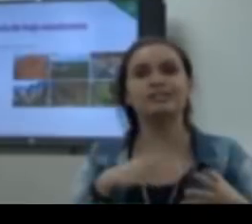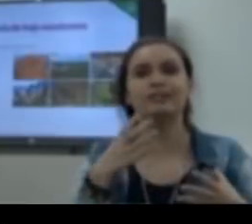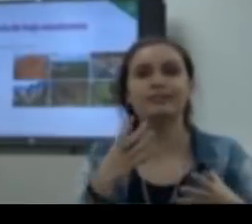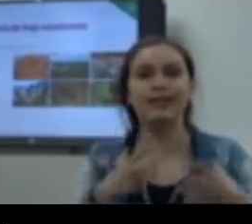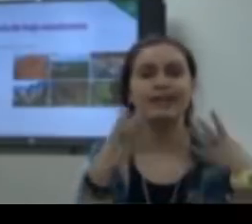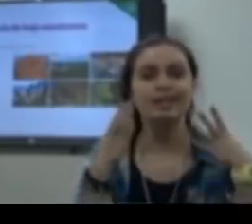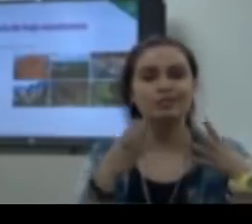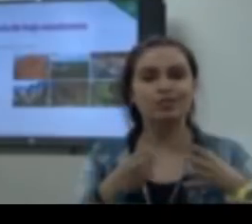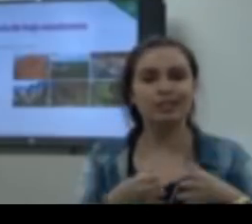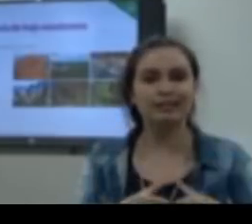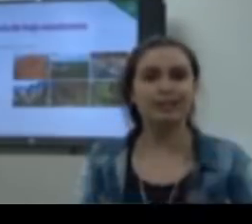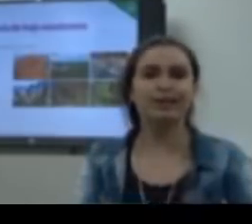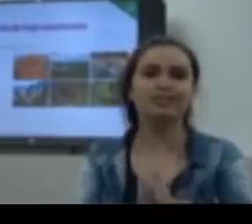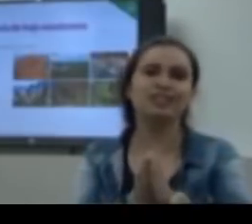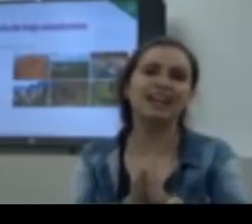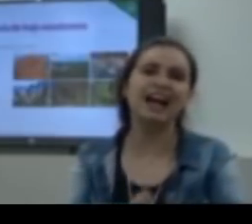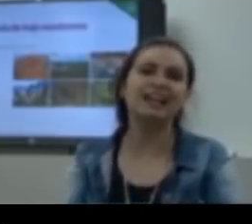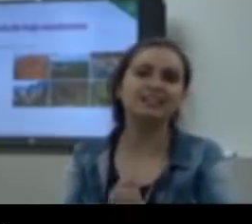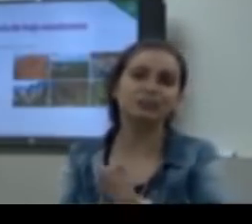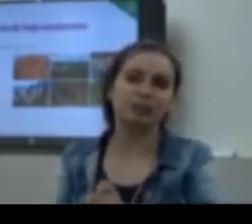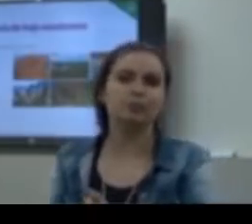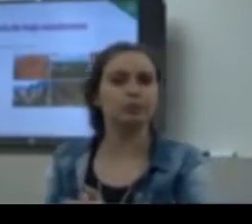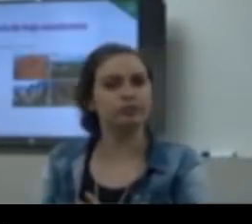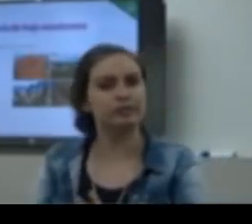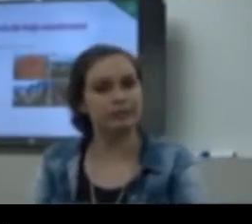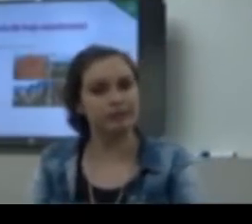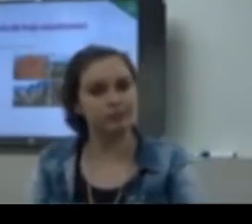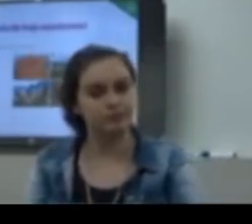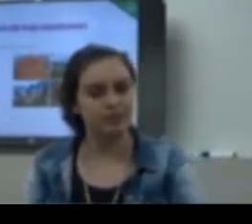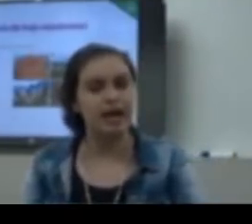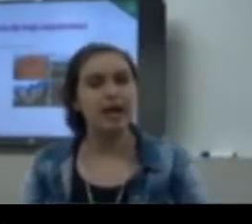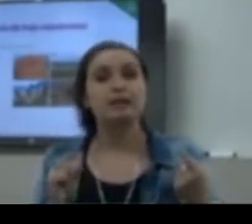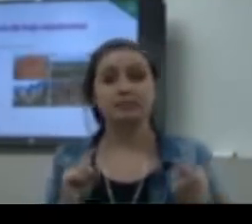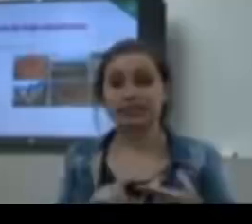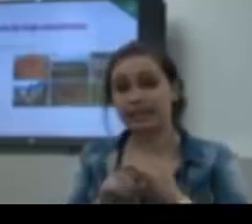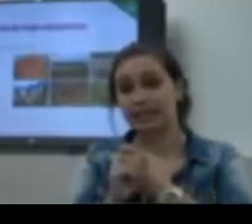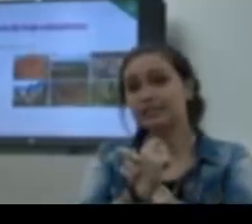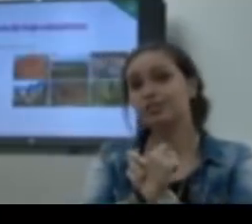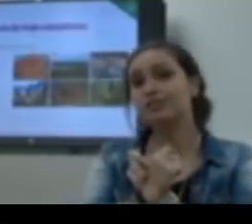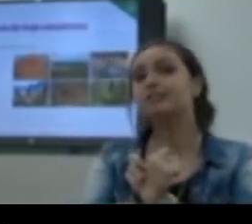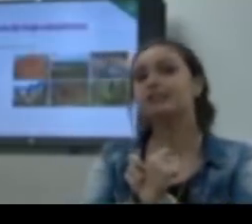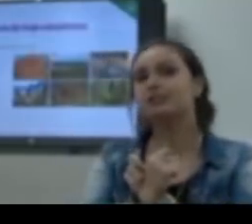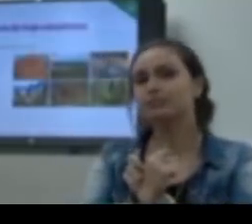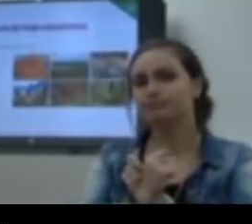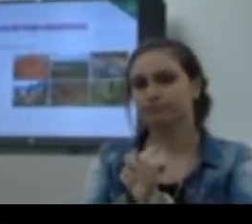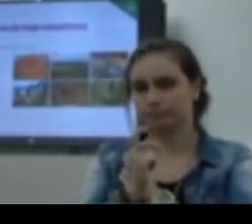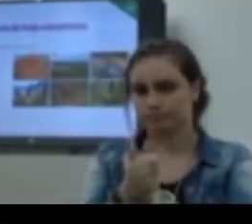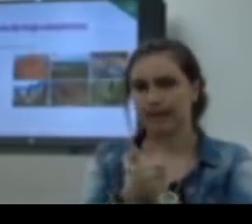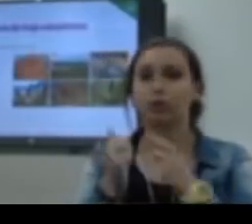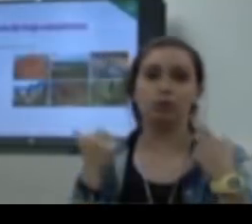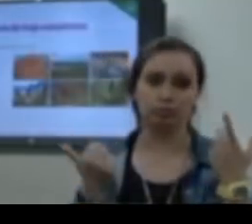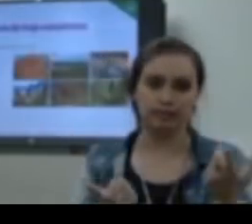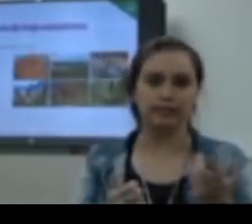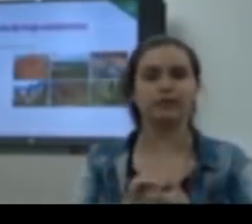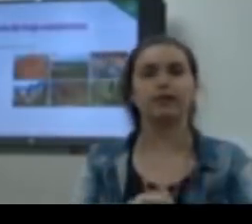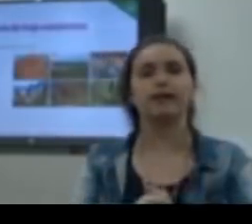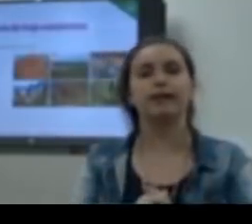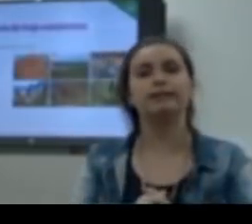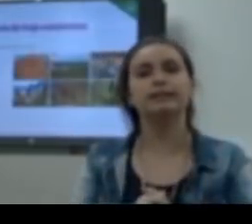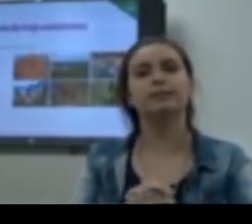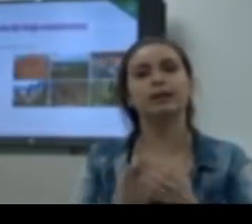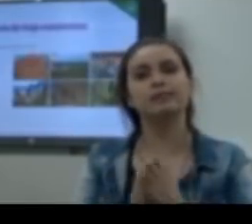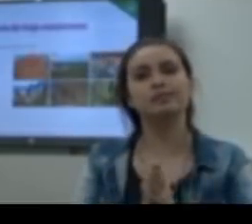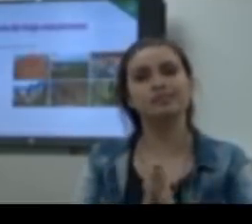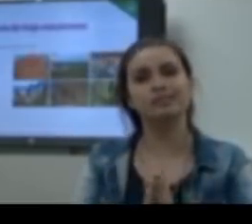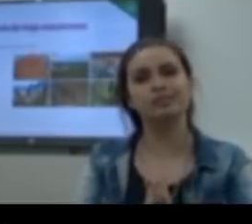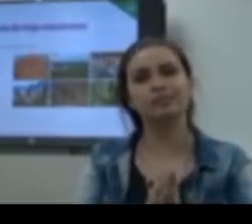nossas ações interferem diretamente em cada domínio morfoclimático. Vocês têm lista de exercício, tá? Ou terão